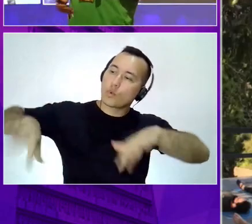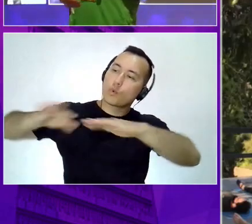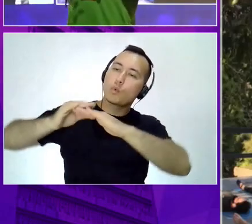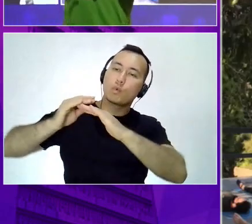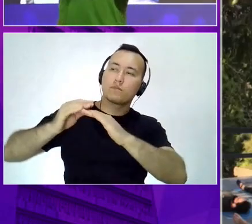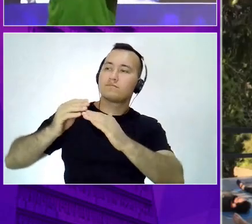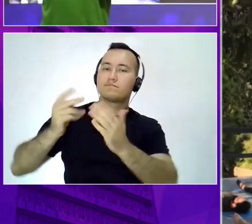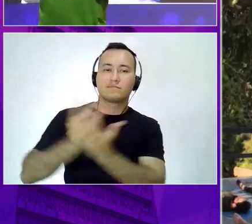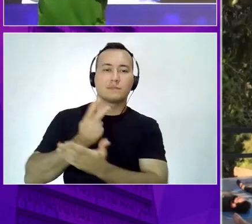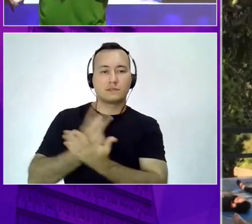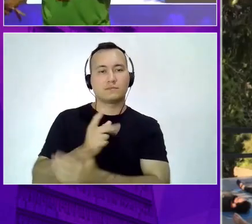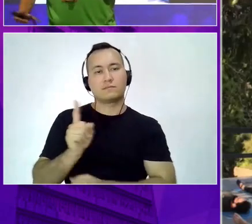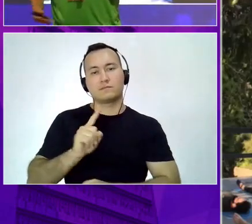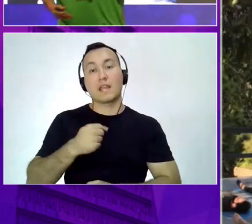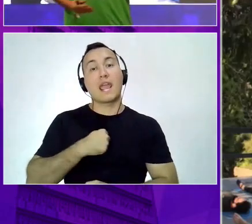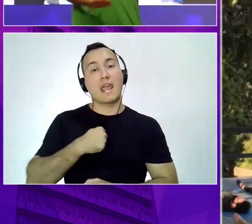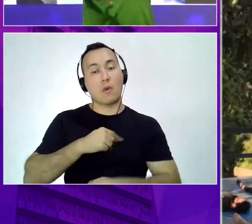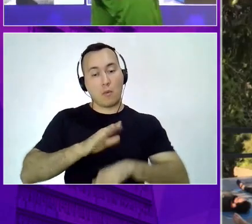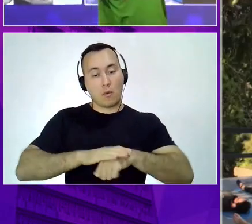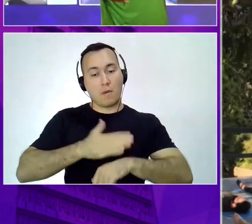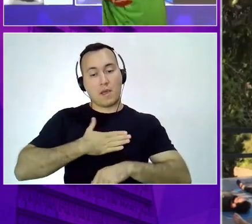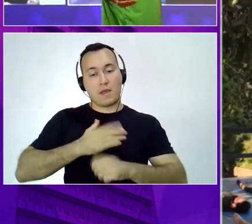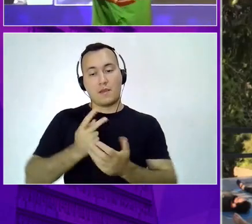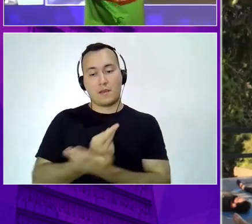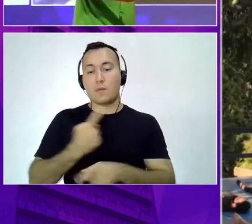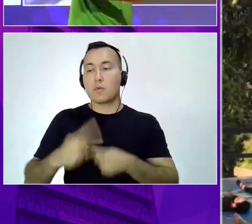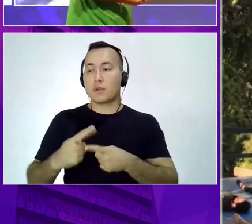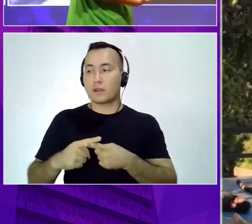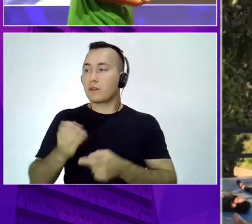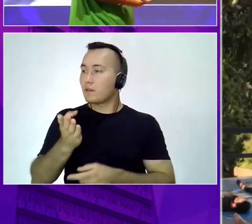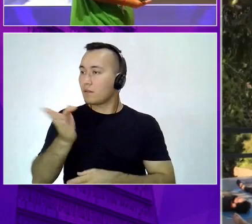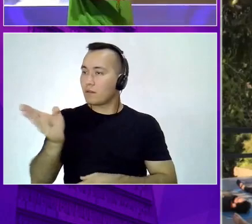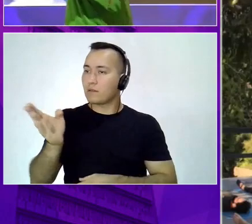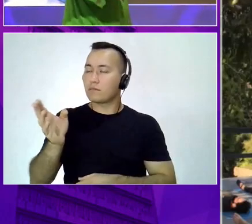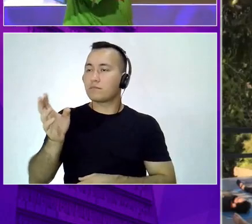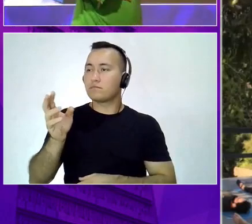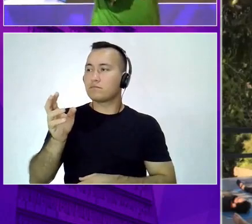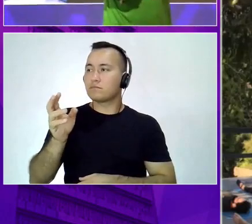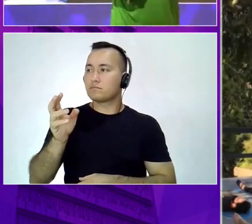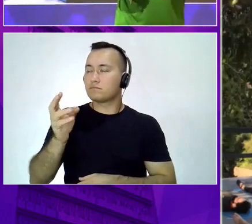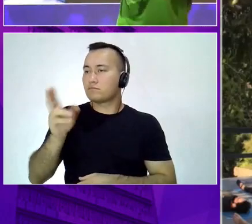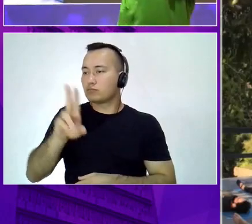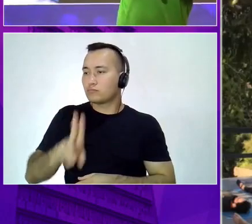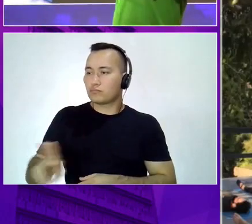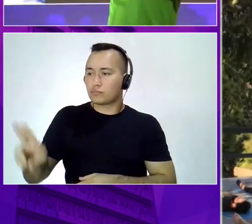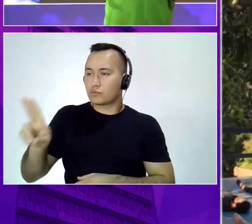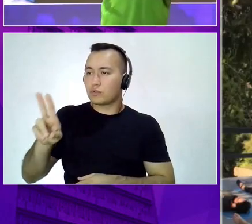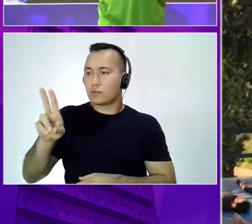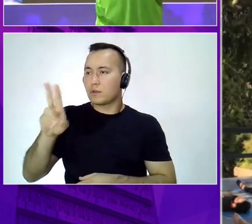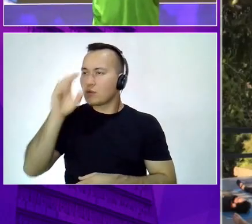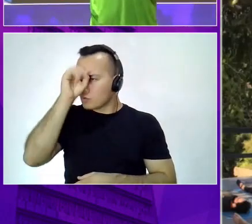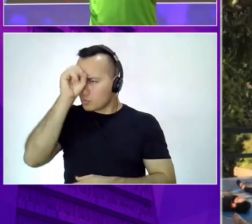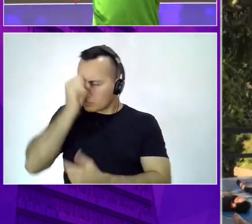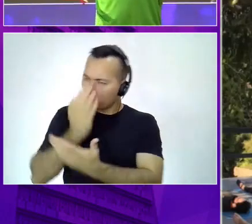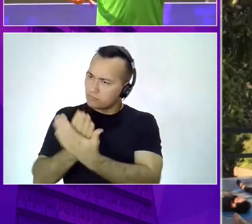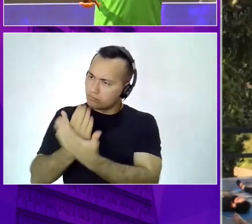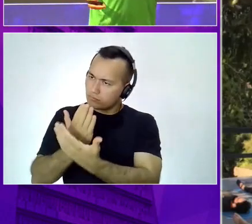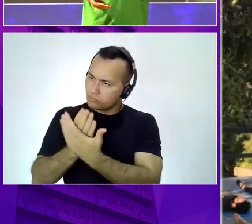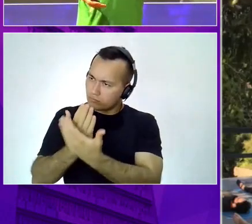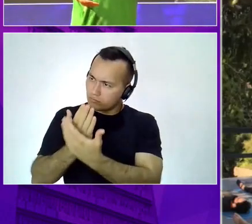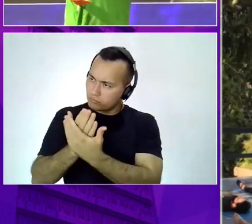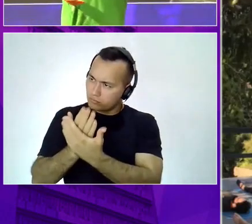ensinou, o que o mercado quer. Não tem culpa, tá fazendo certinho. Sou eu, maluco, que eu tenho outra forma de fazer as coisas,